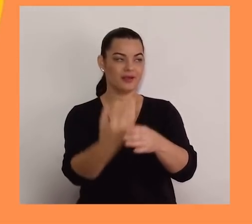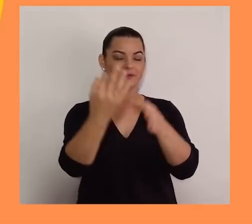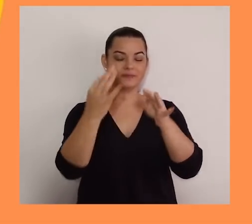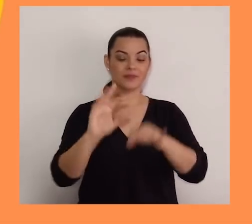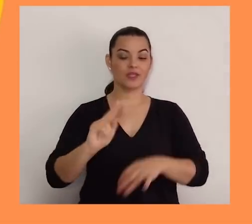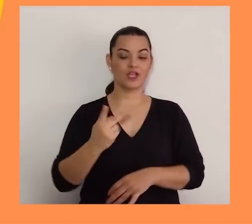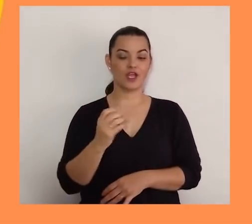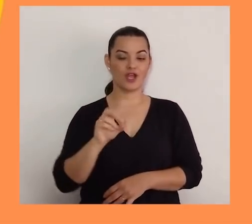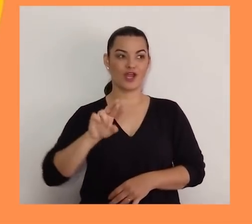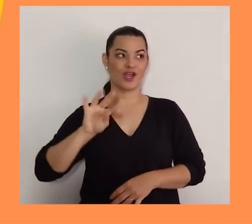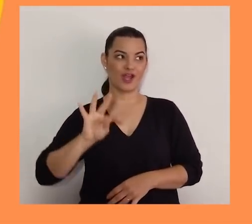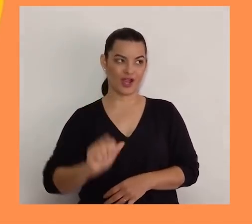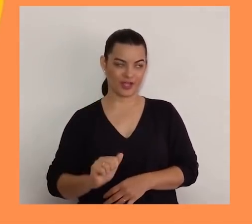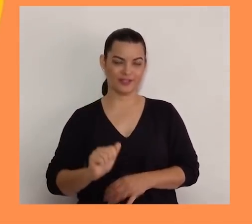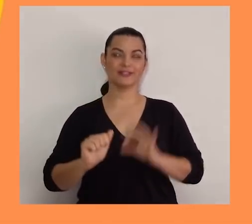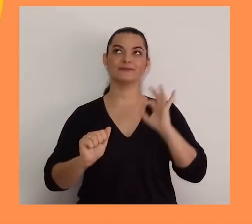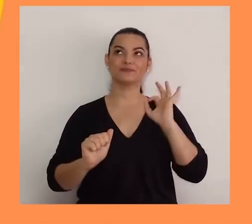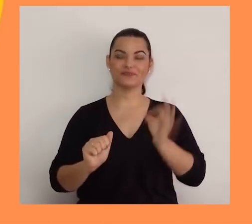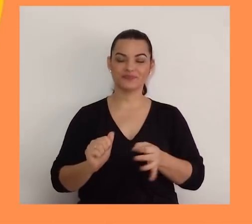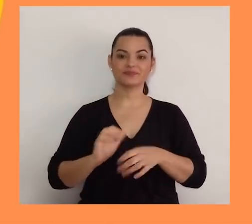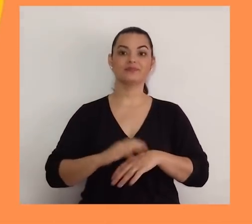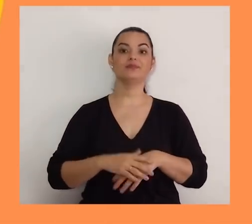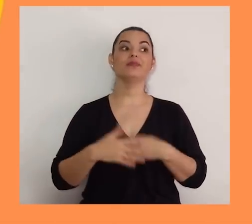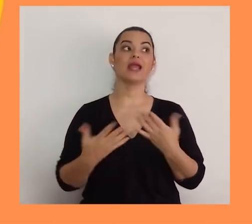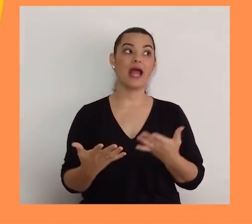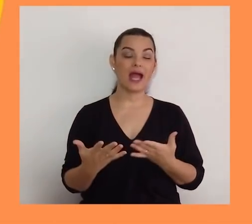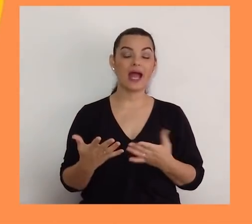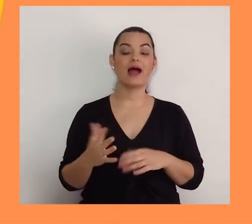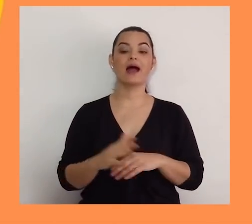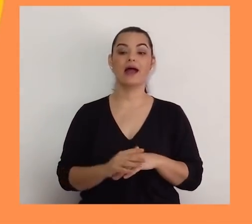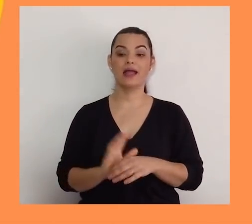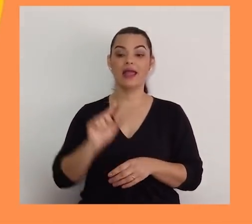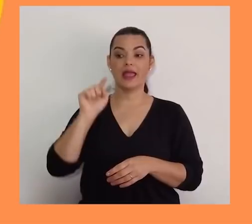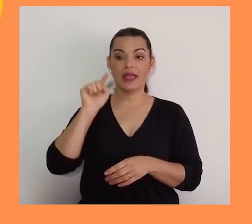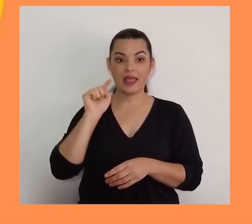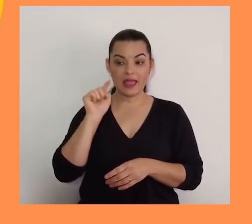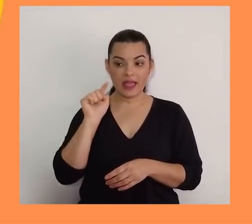vez. Então começa. O